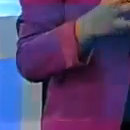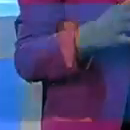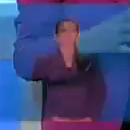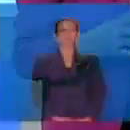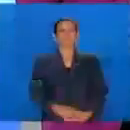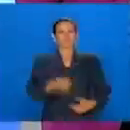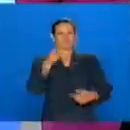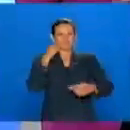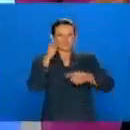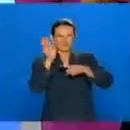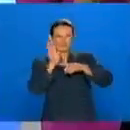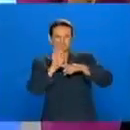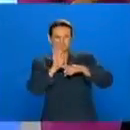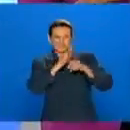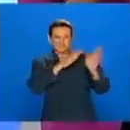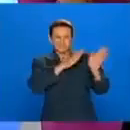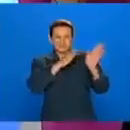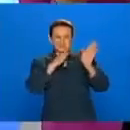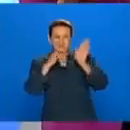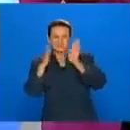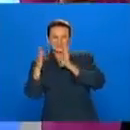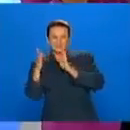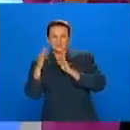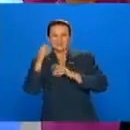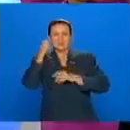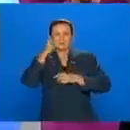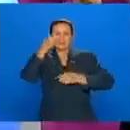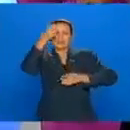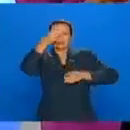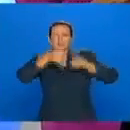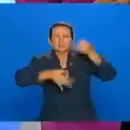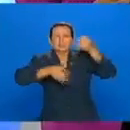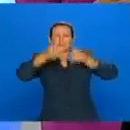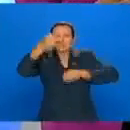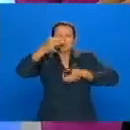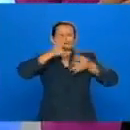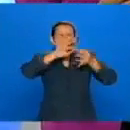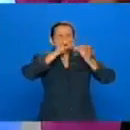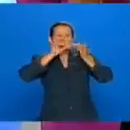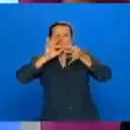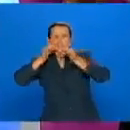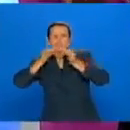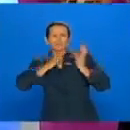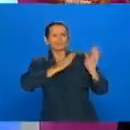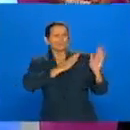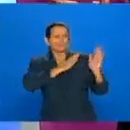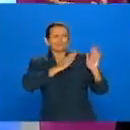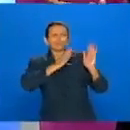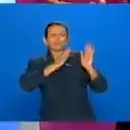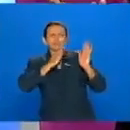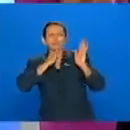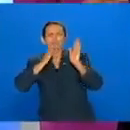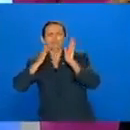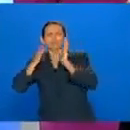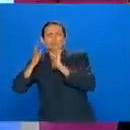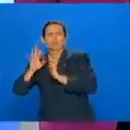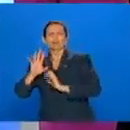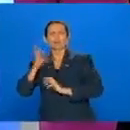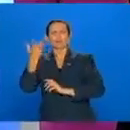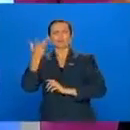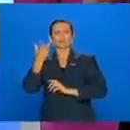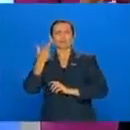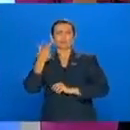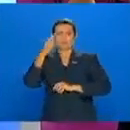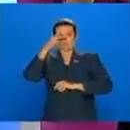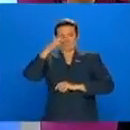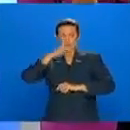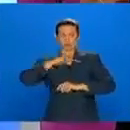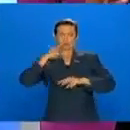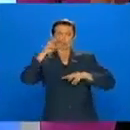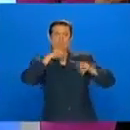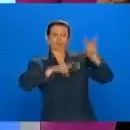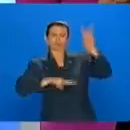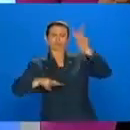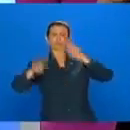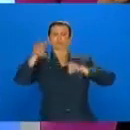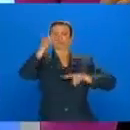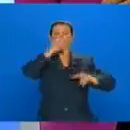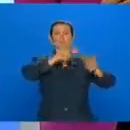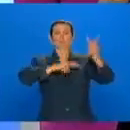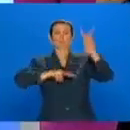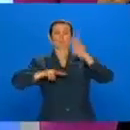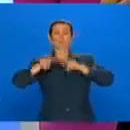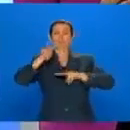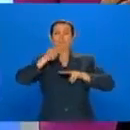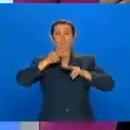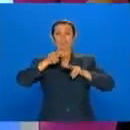Na cena do filme, a protagonista descreve fatos e acontecimentos sob a sua ótica. Neste caso, fica claro